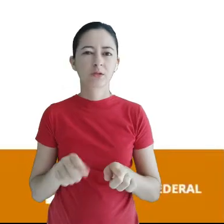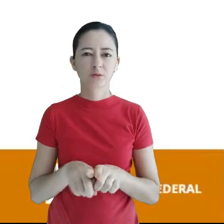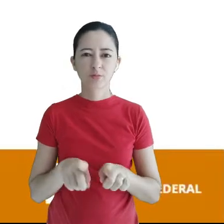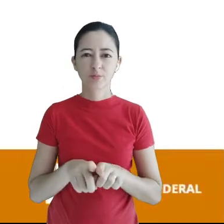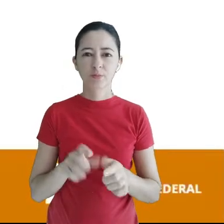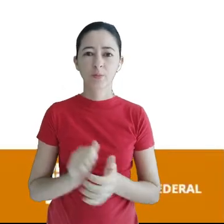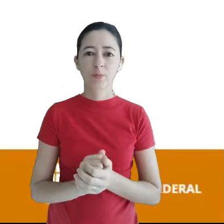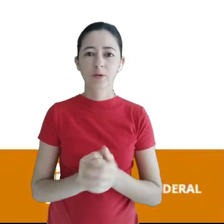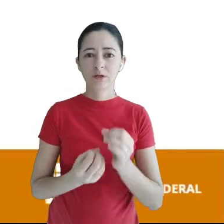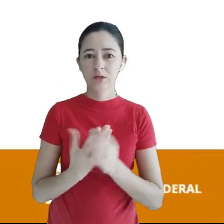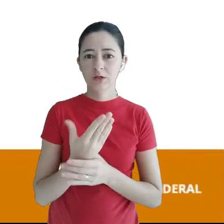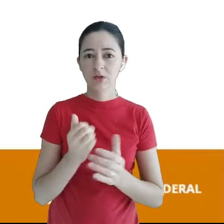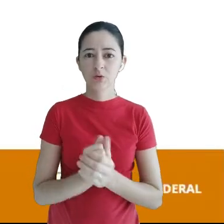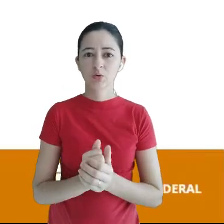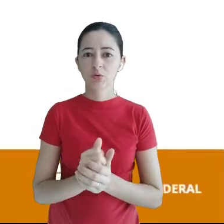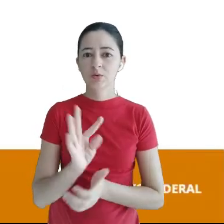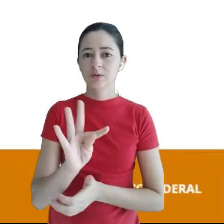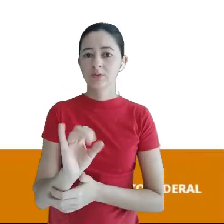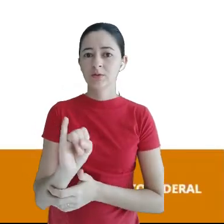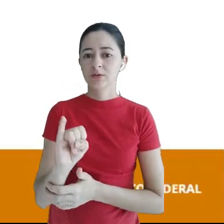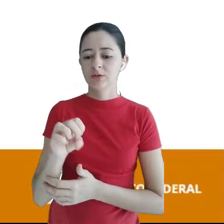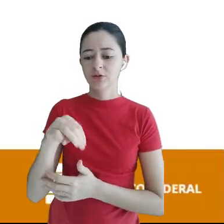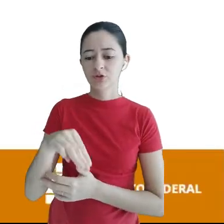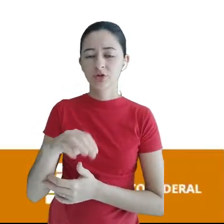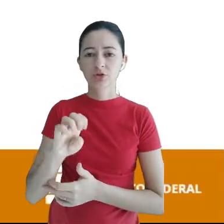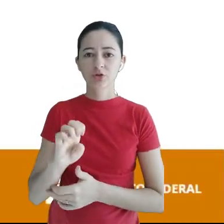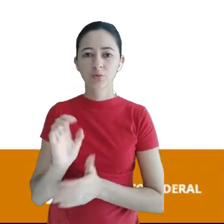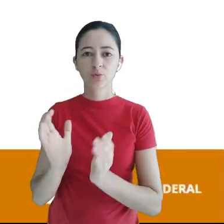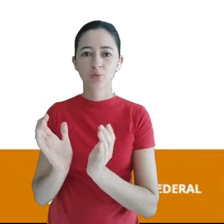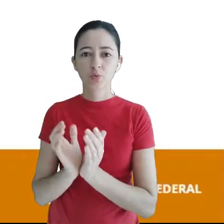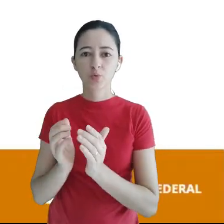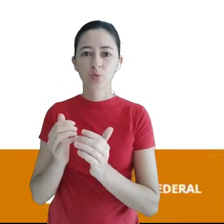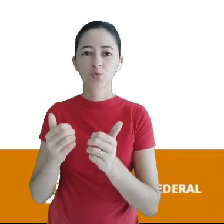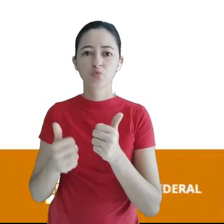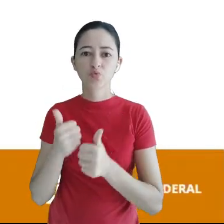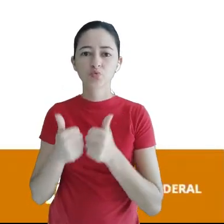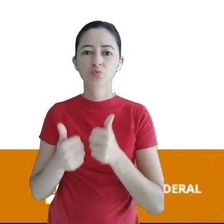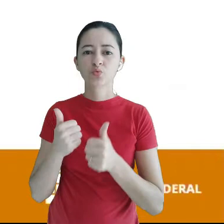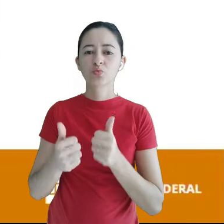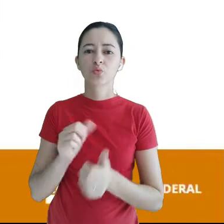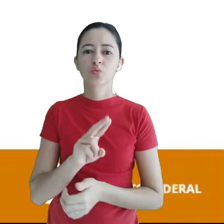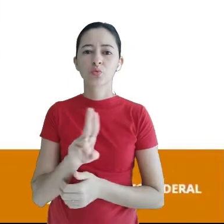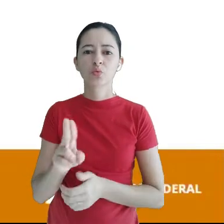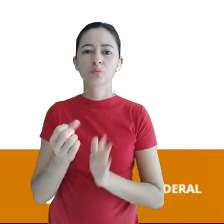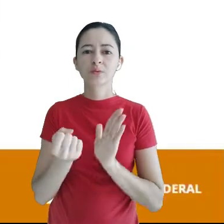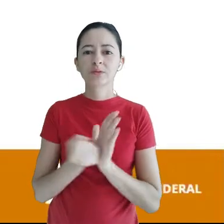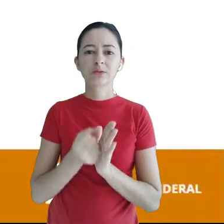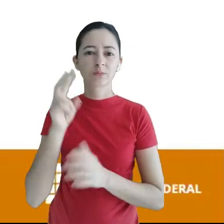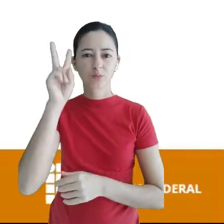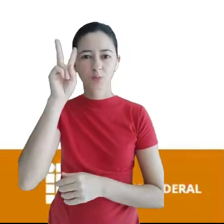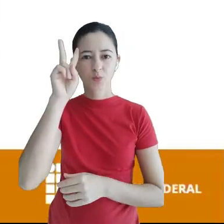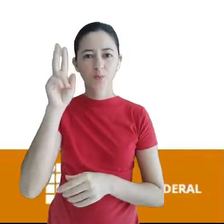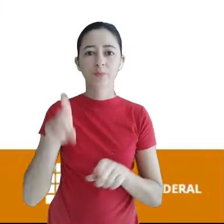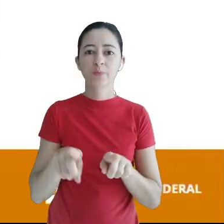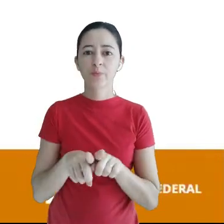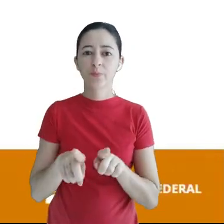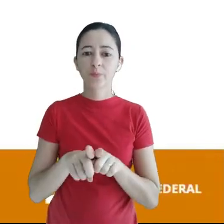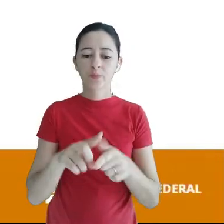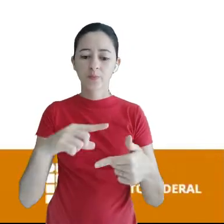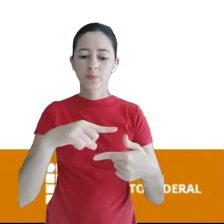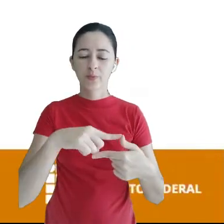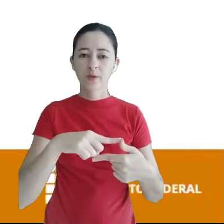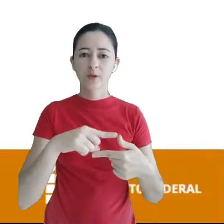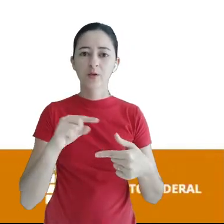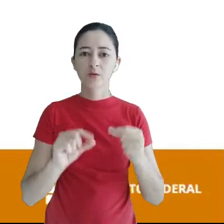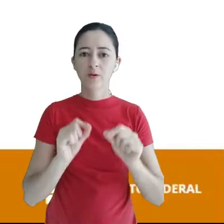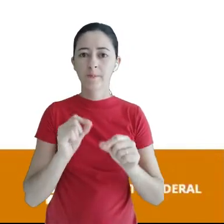Eu criei aqui um cadastrar time, eu preciso de uma entidade chamada time, nome, símbolo, história. Eu preciso de uma entidade